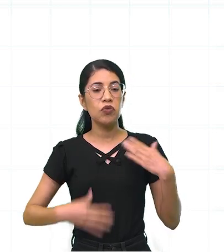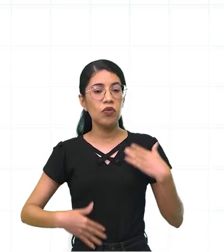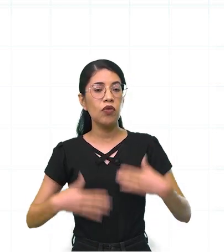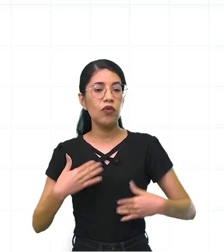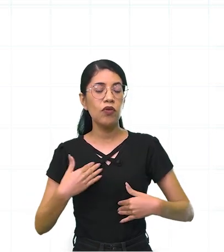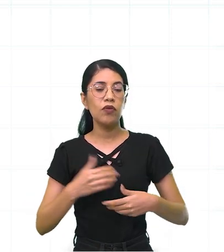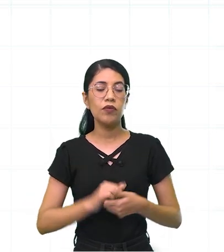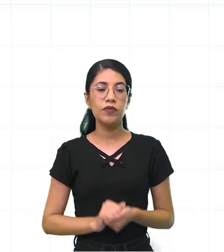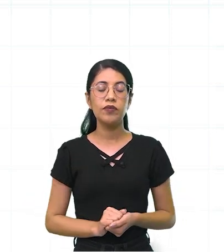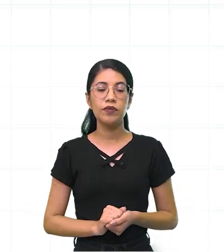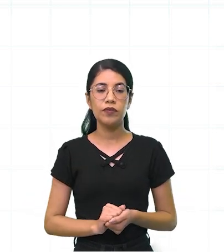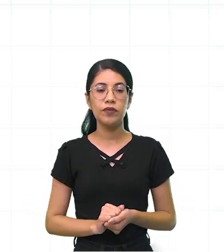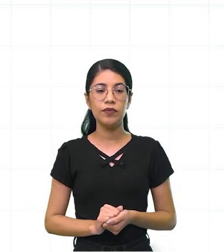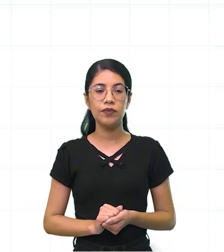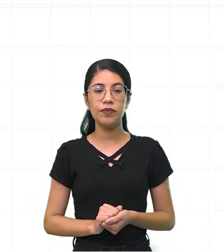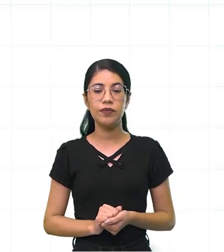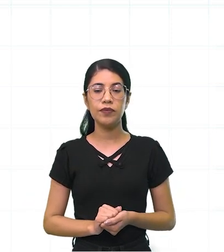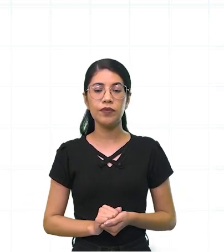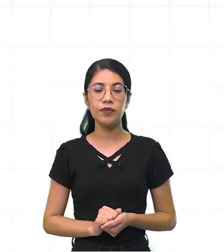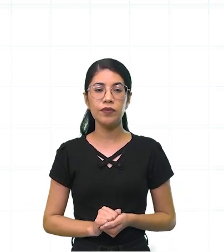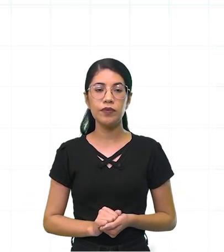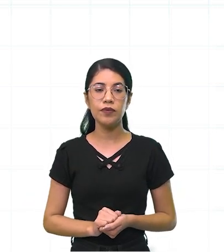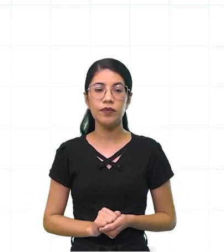Vamos para a última estrofe.